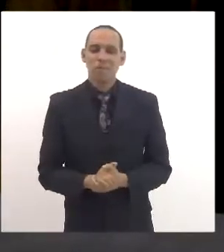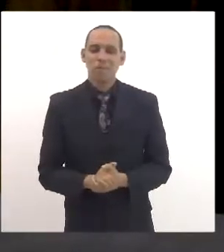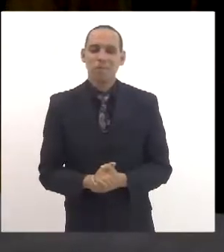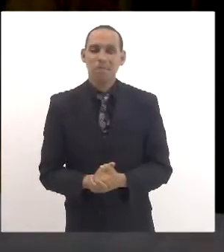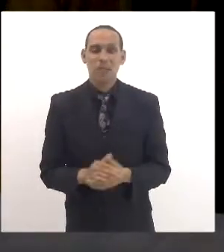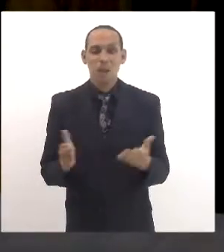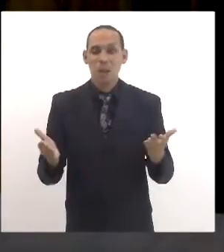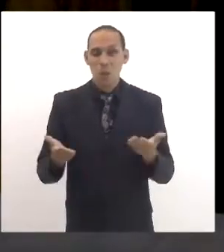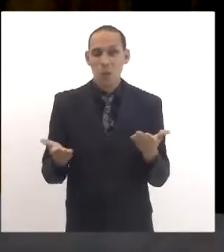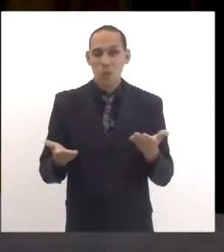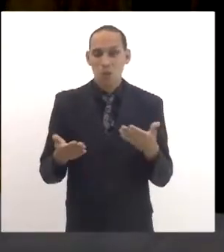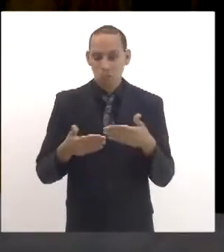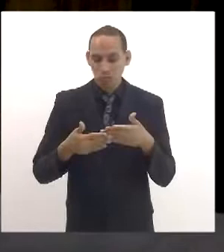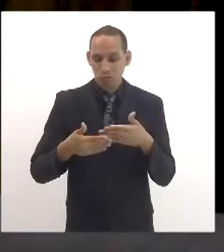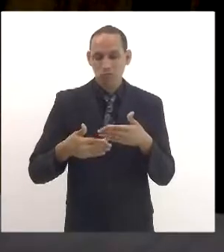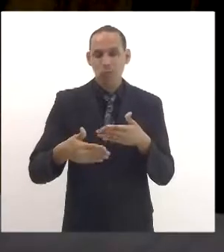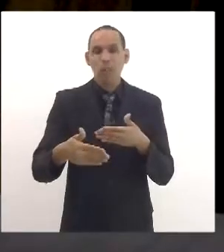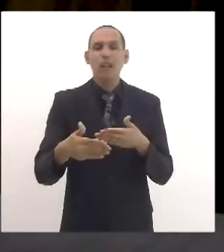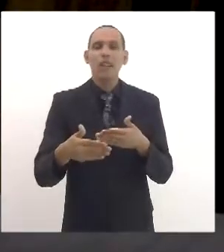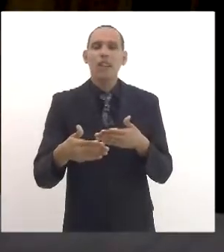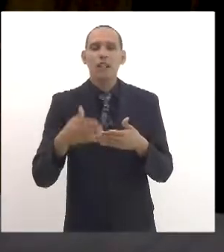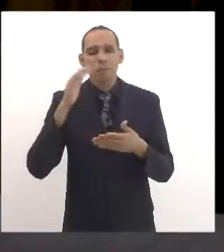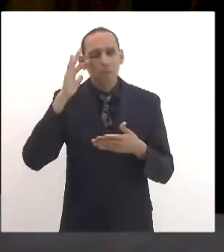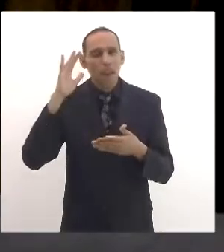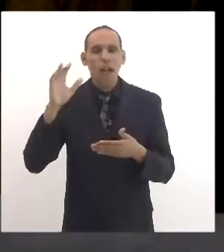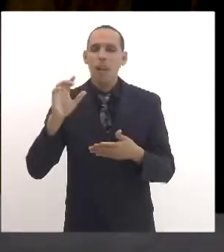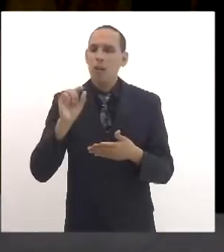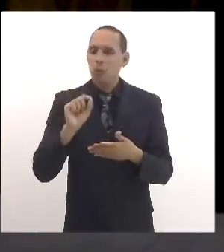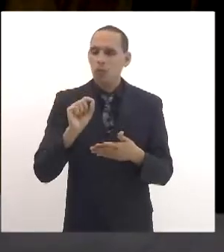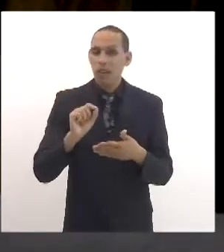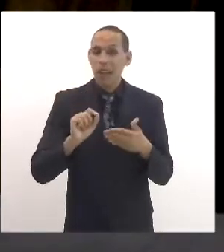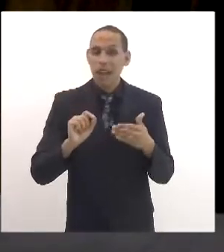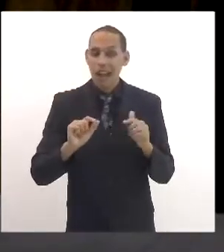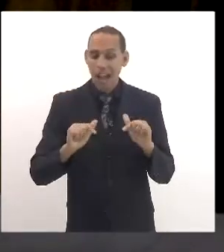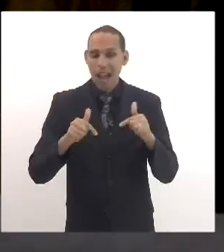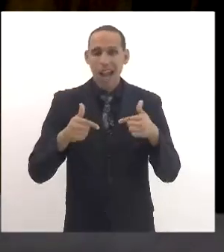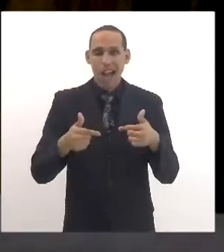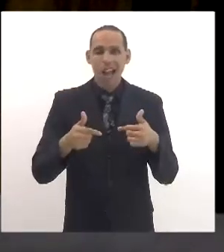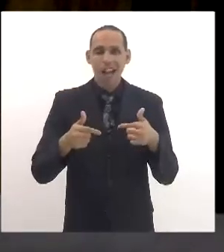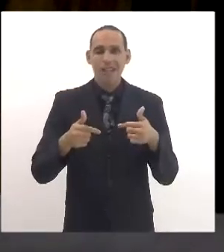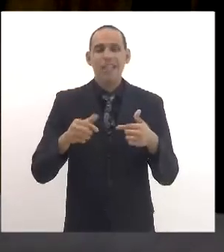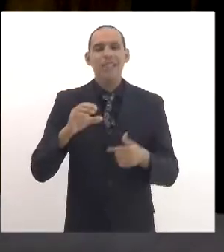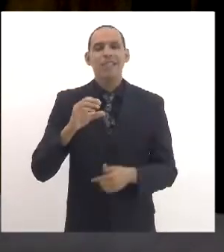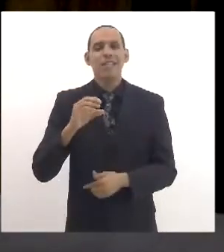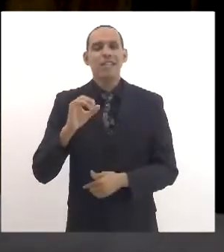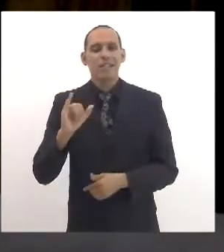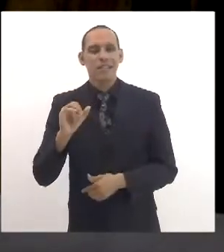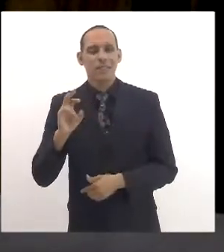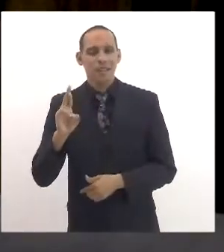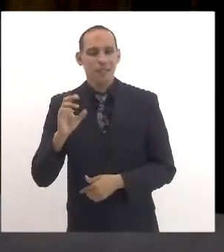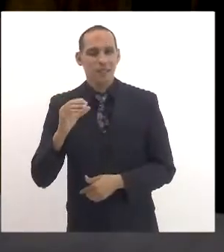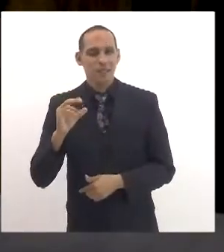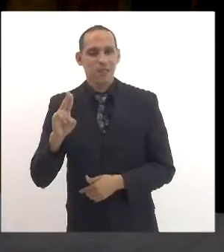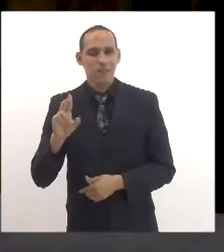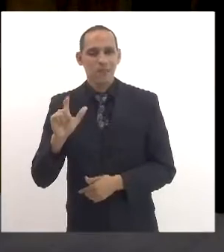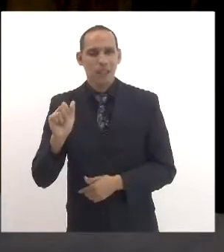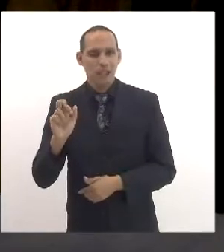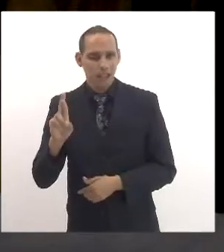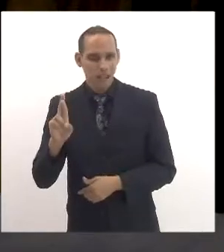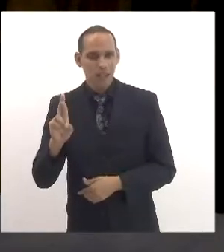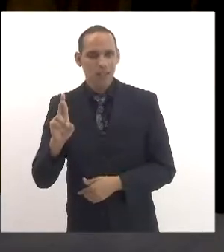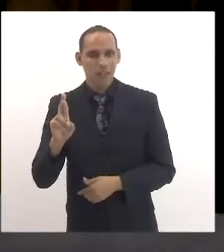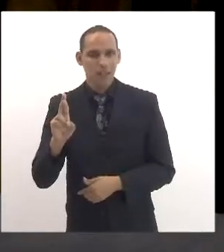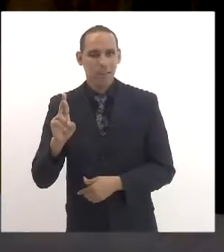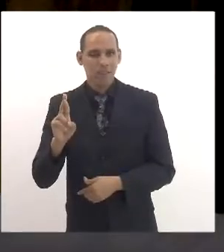Nos dias de hoje, se pensa muito mais e se deve agir de forma circular, de maneira que